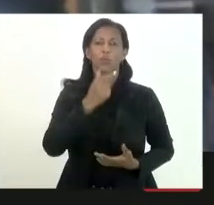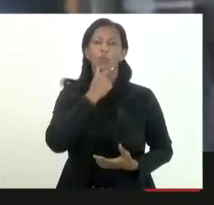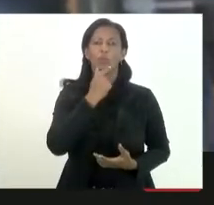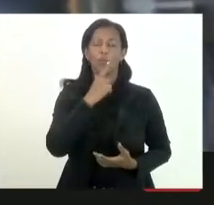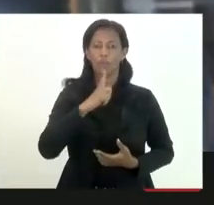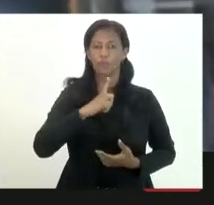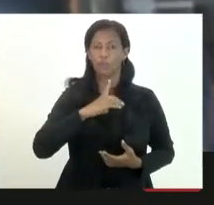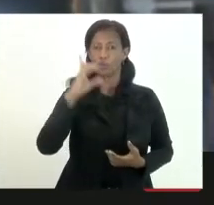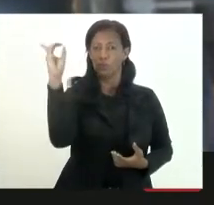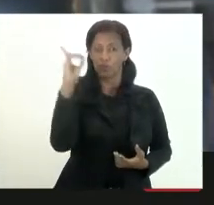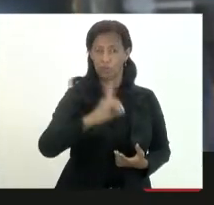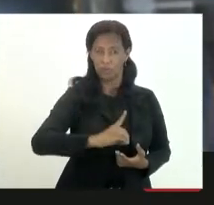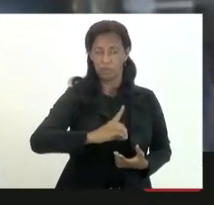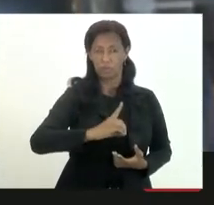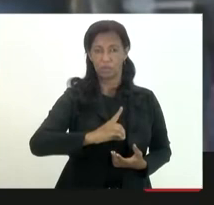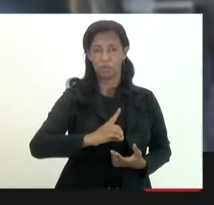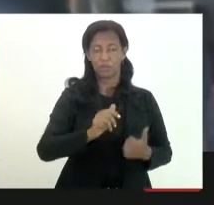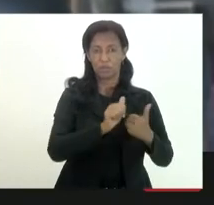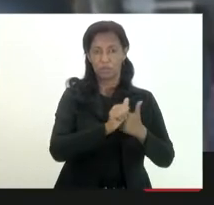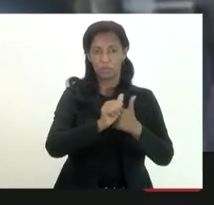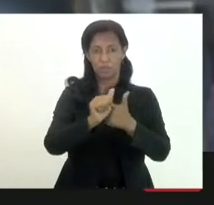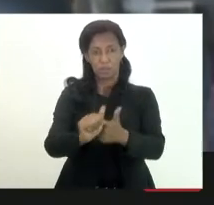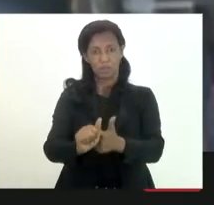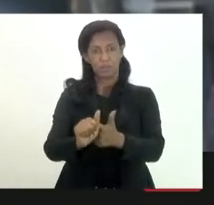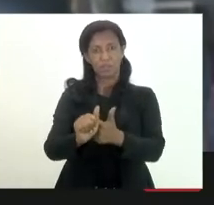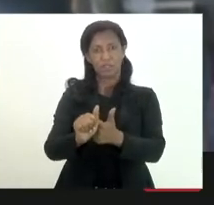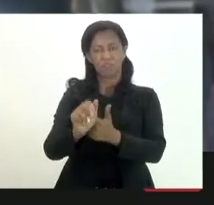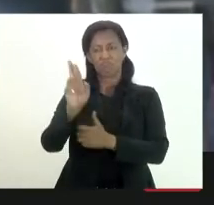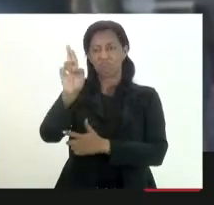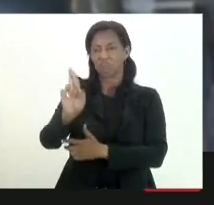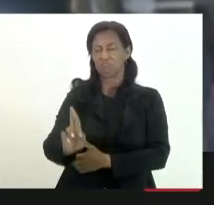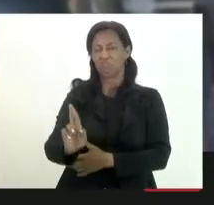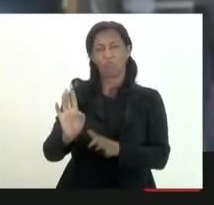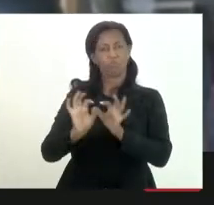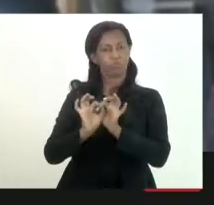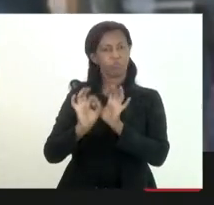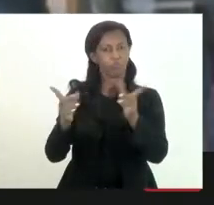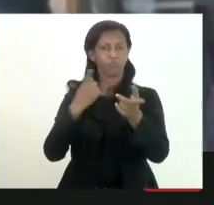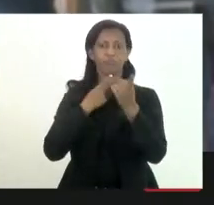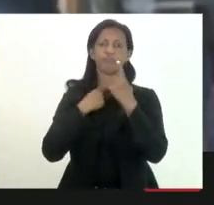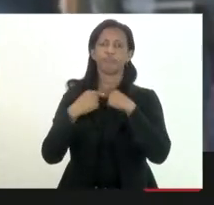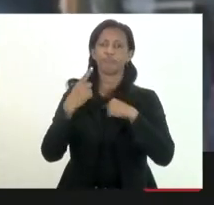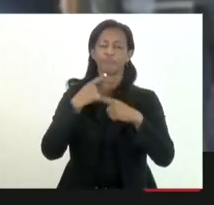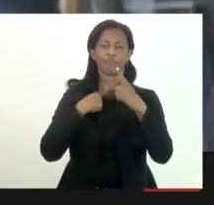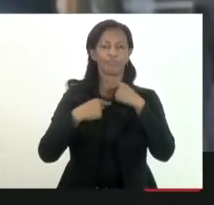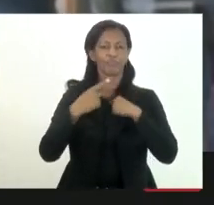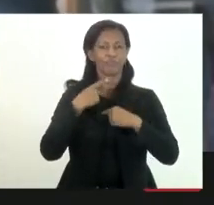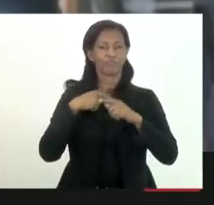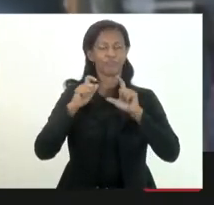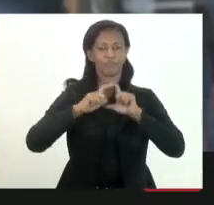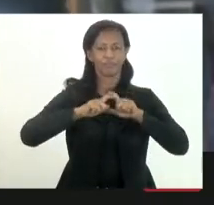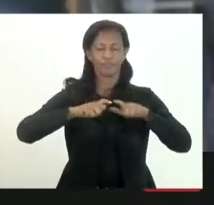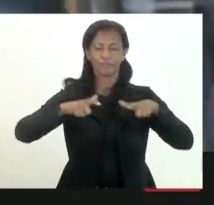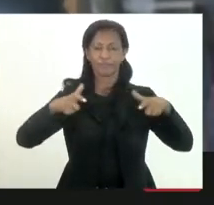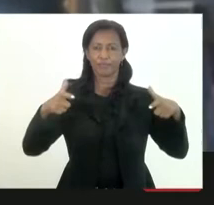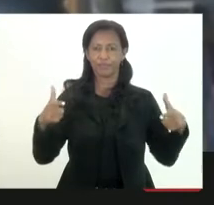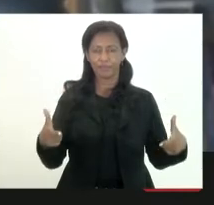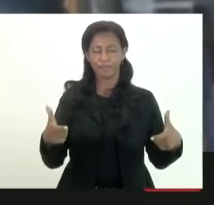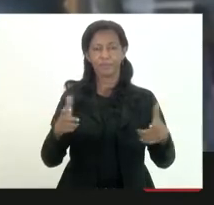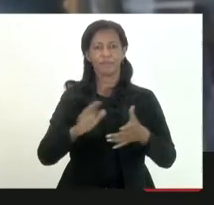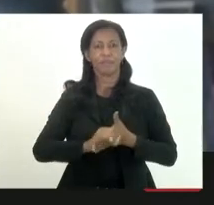o direito de seguir a religião que desejar e ser amplamente